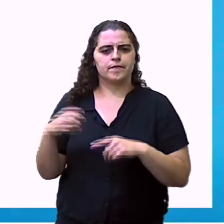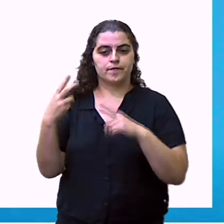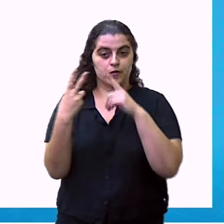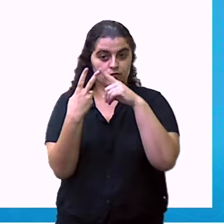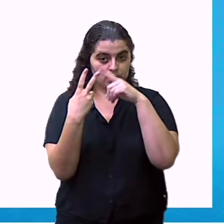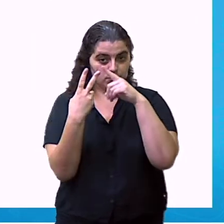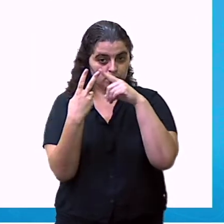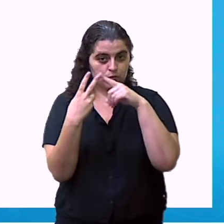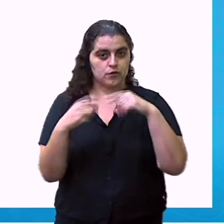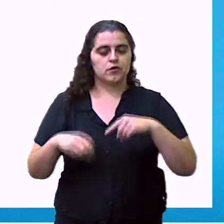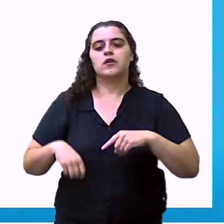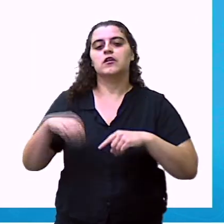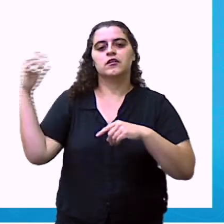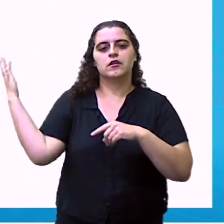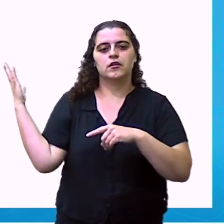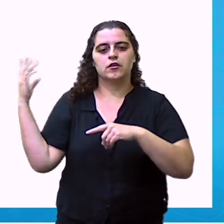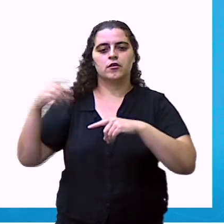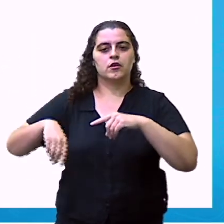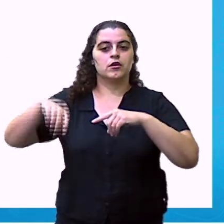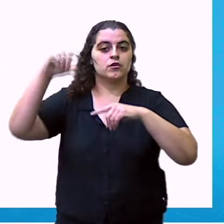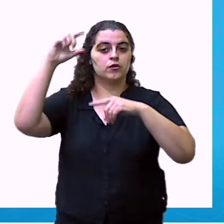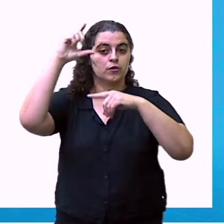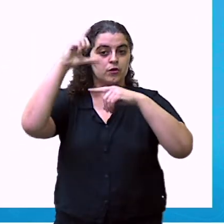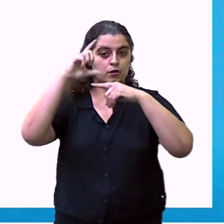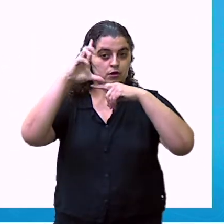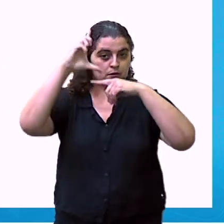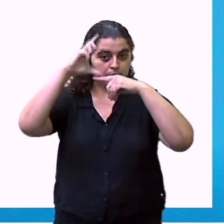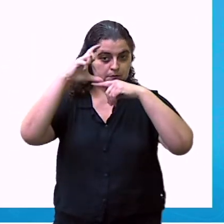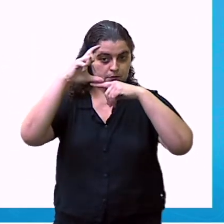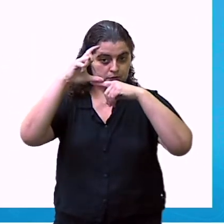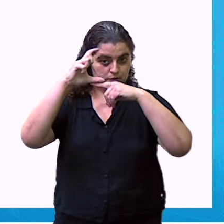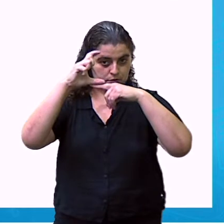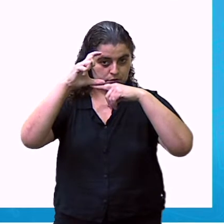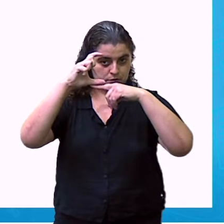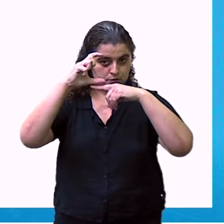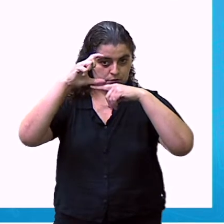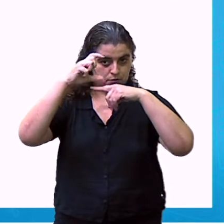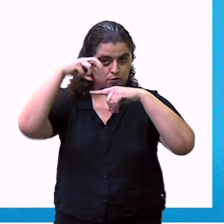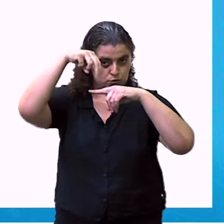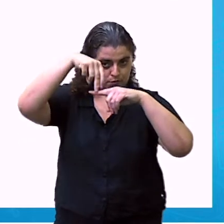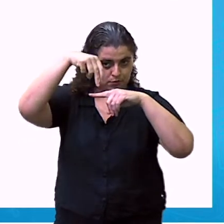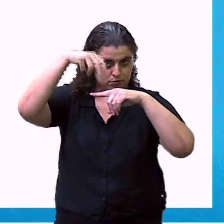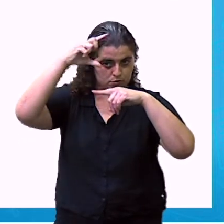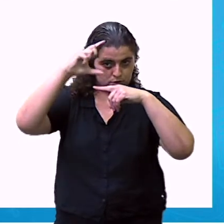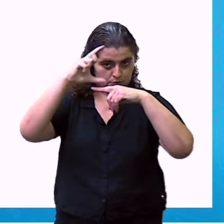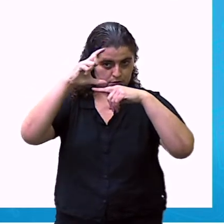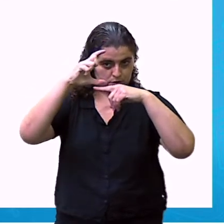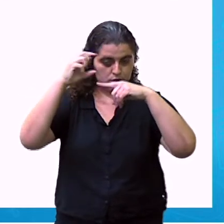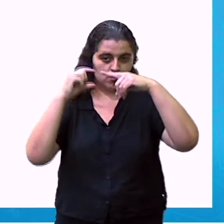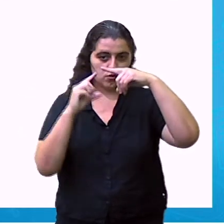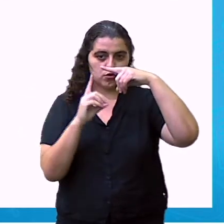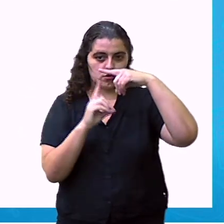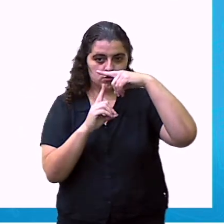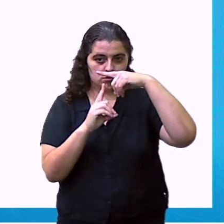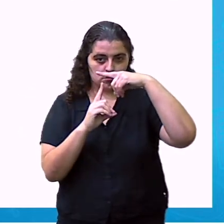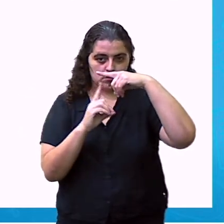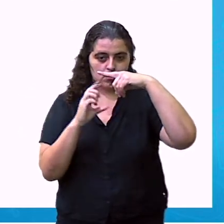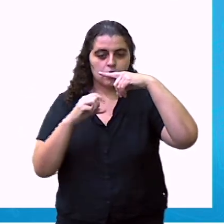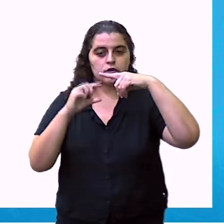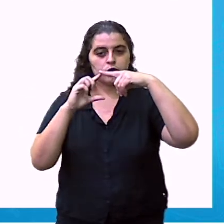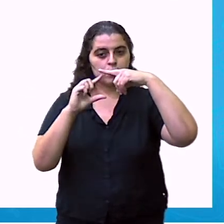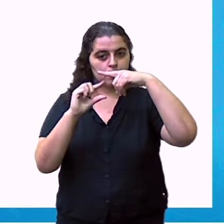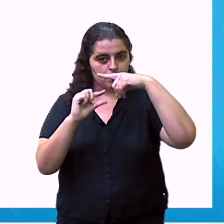fração imprópria é quando o numerador é maior do que o denominador. Observe na